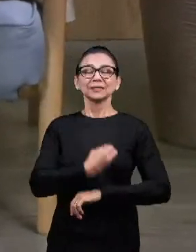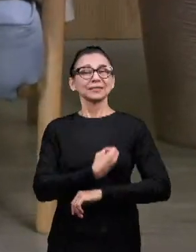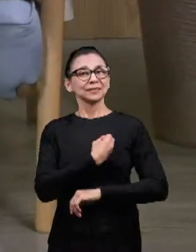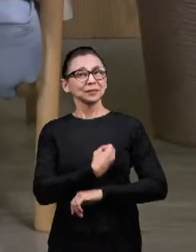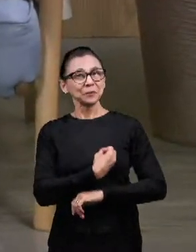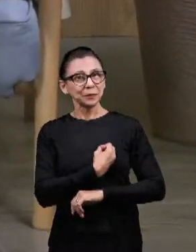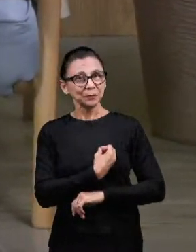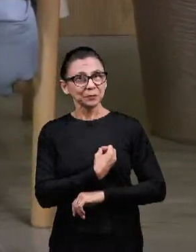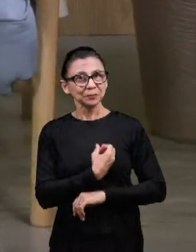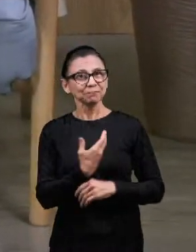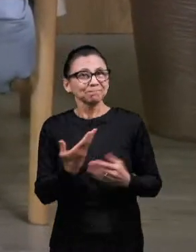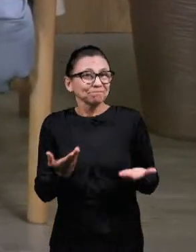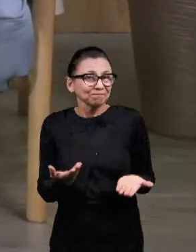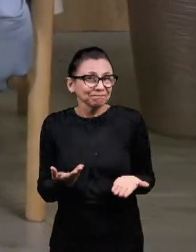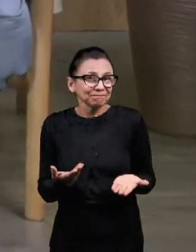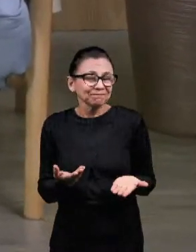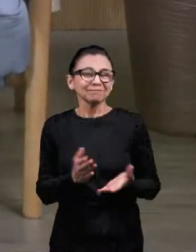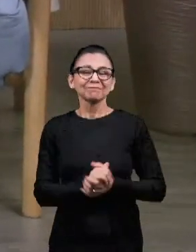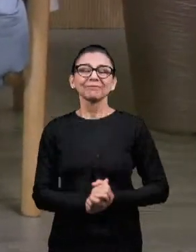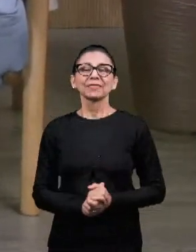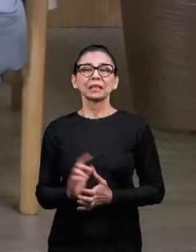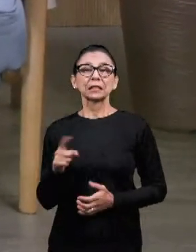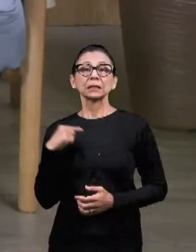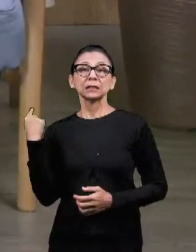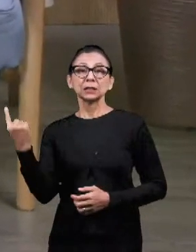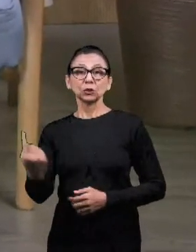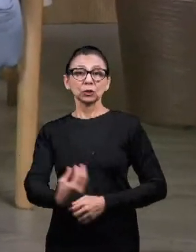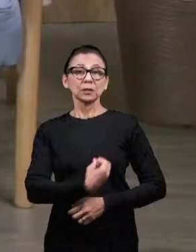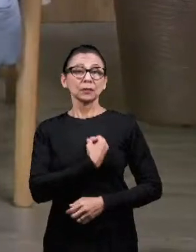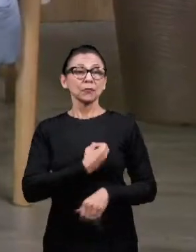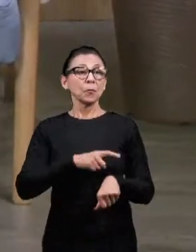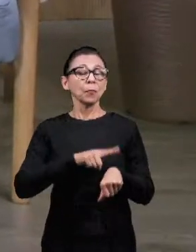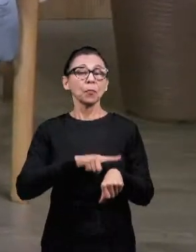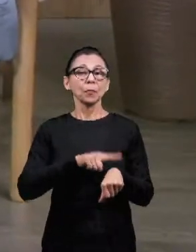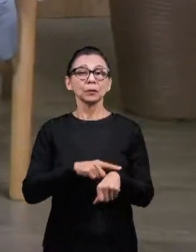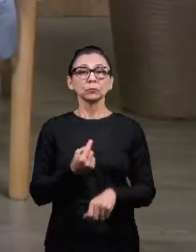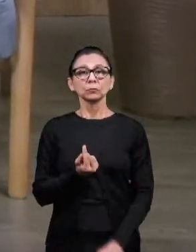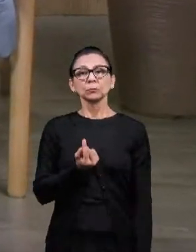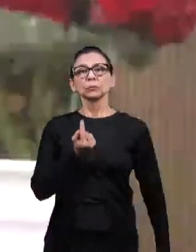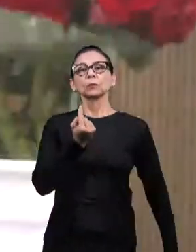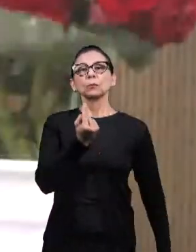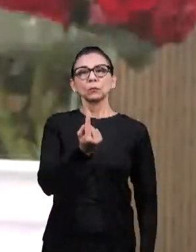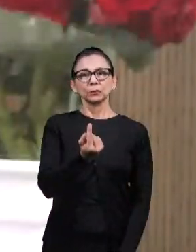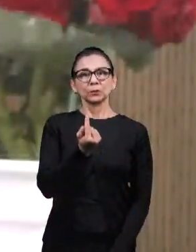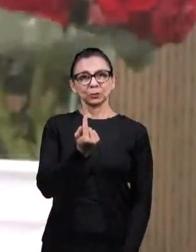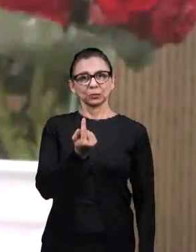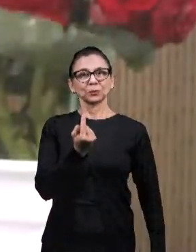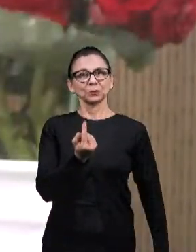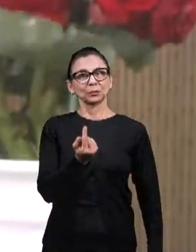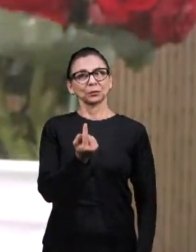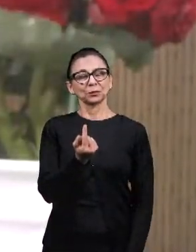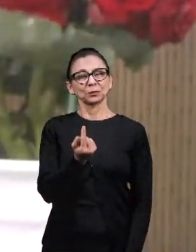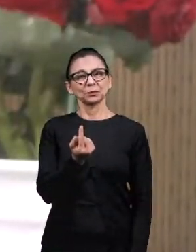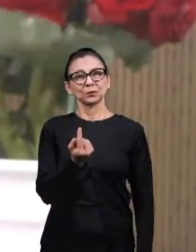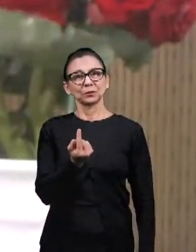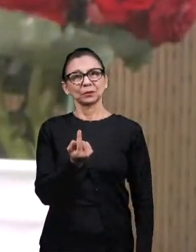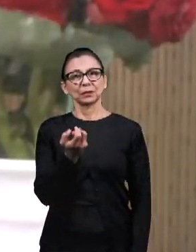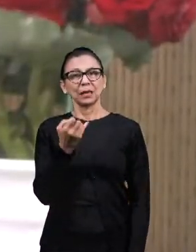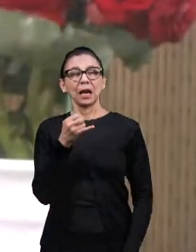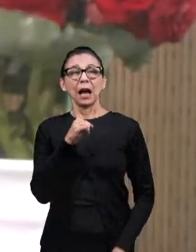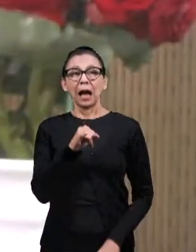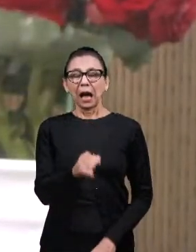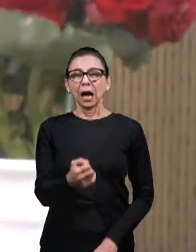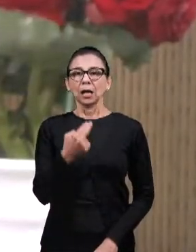estamos, né, vivendo uma contradição. É boa contradição. Se estamos impedidos de